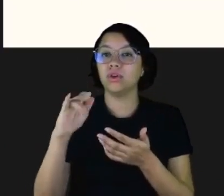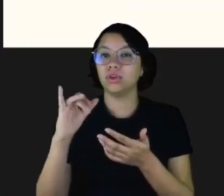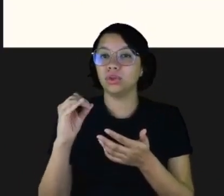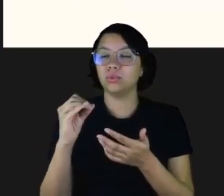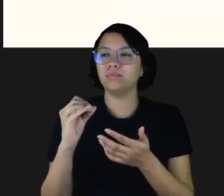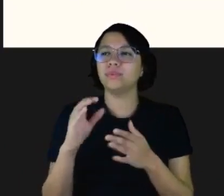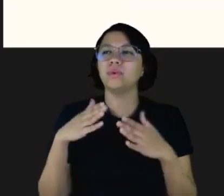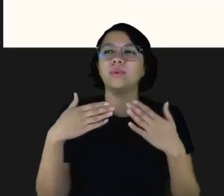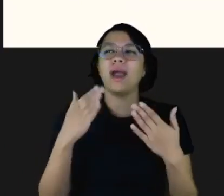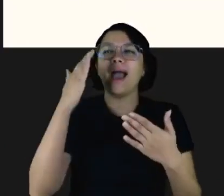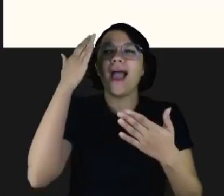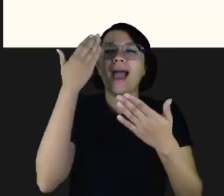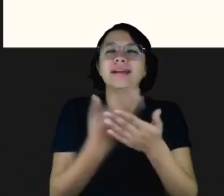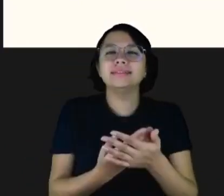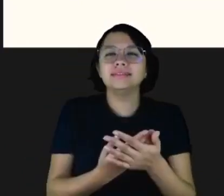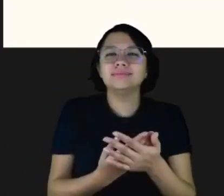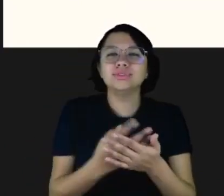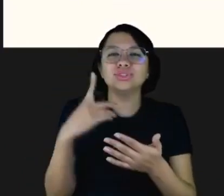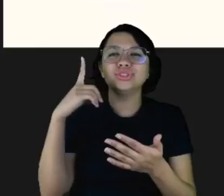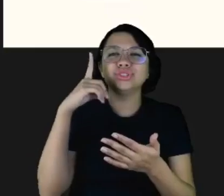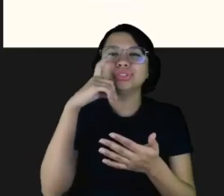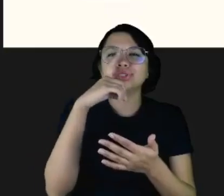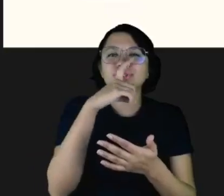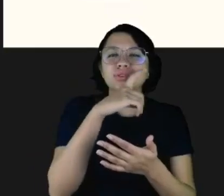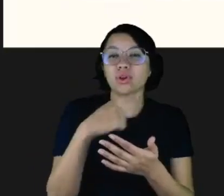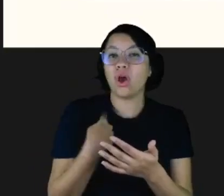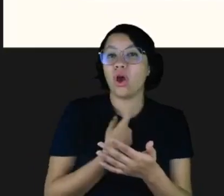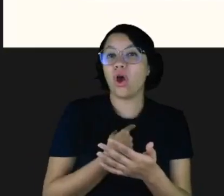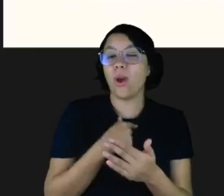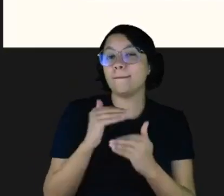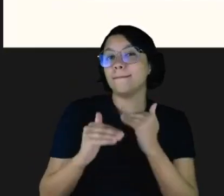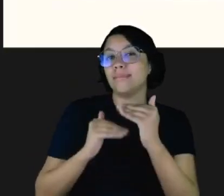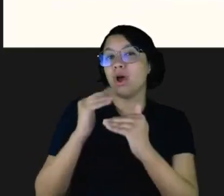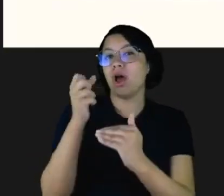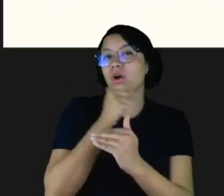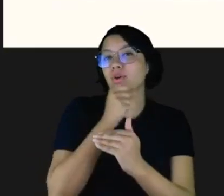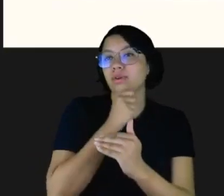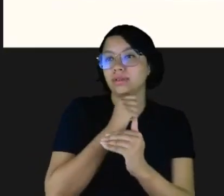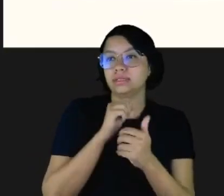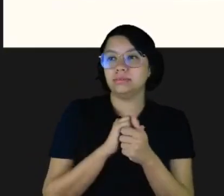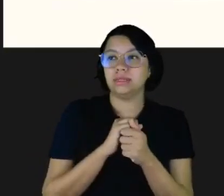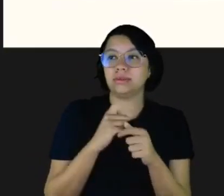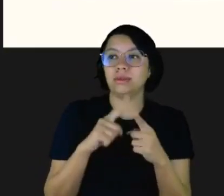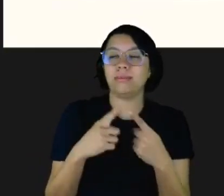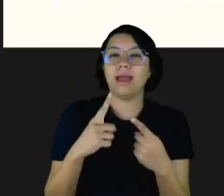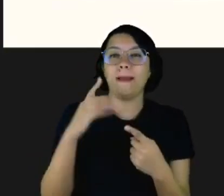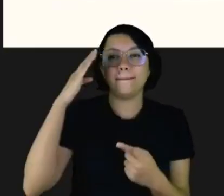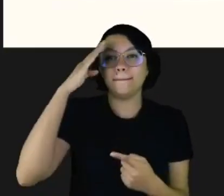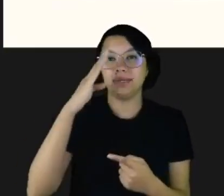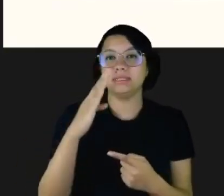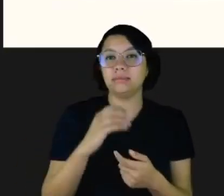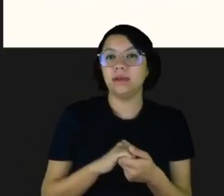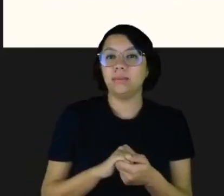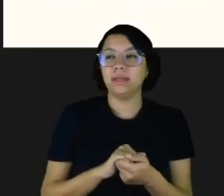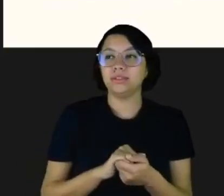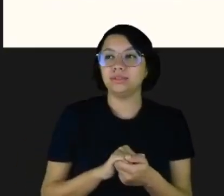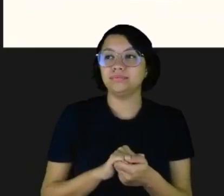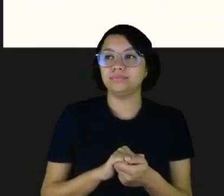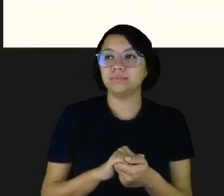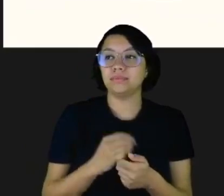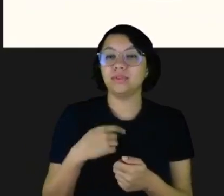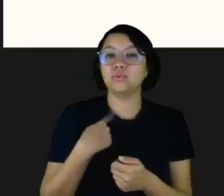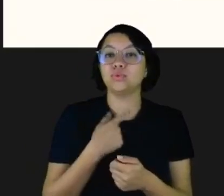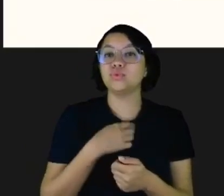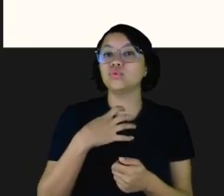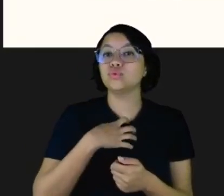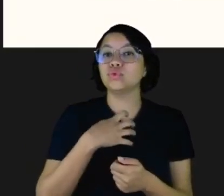nisso, dificulta o nosso processo de envelhecimento, mas principalmente a nossa forma de